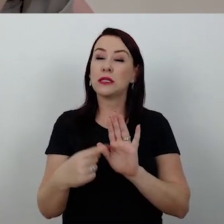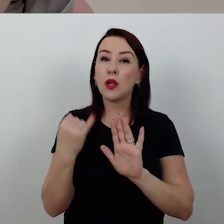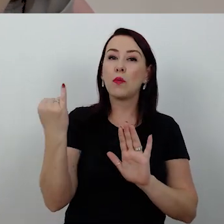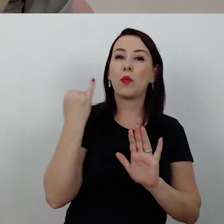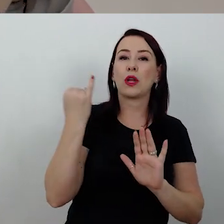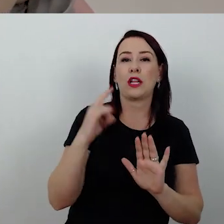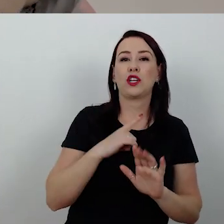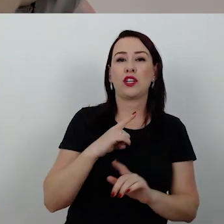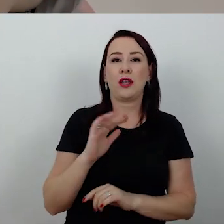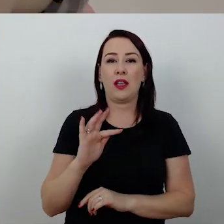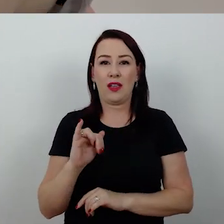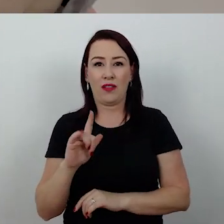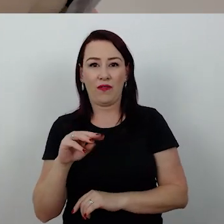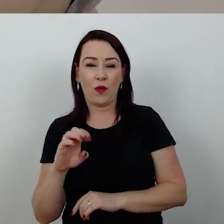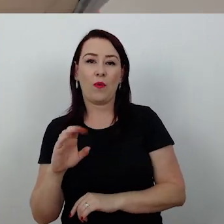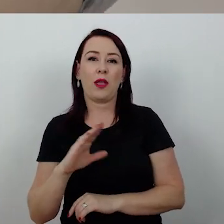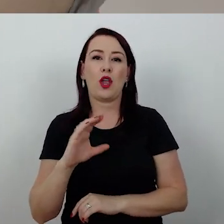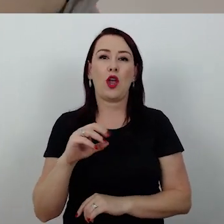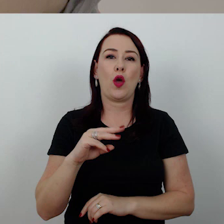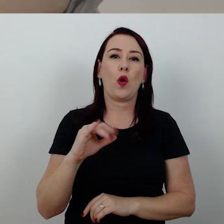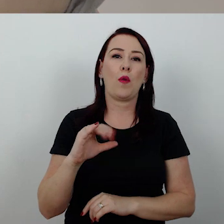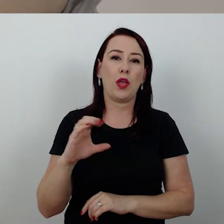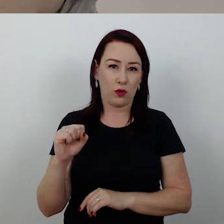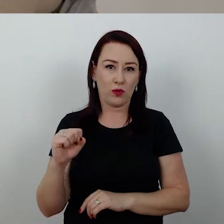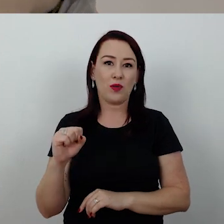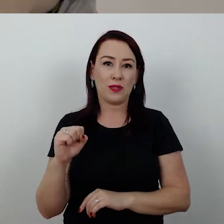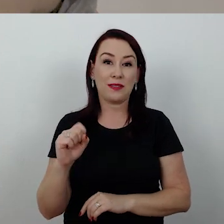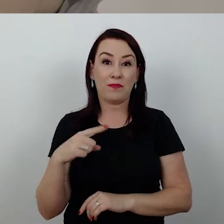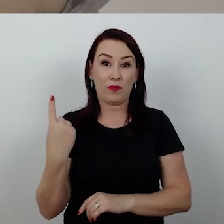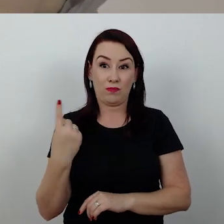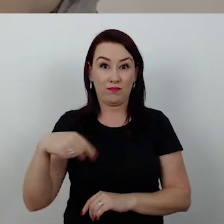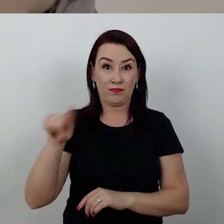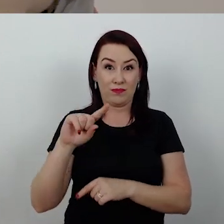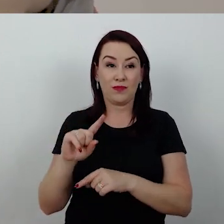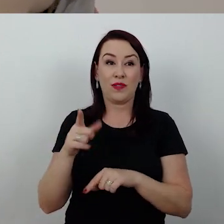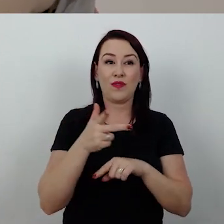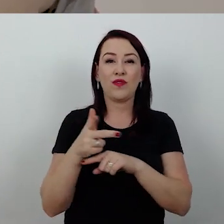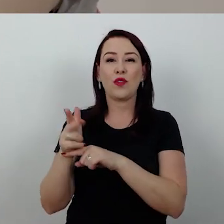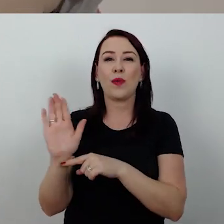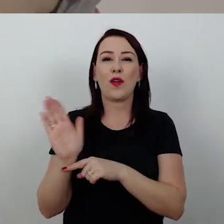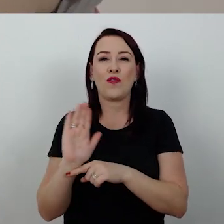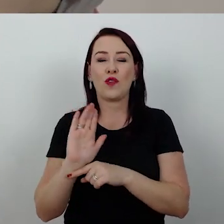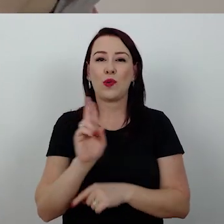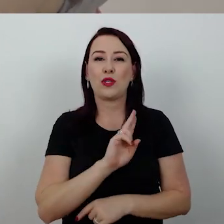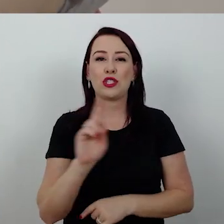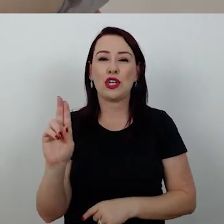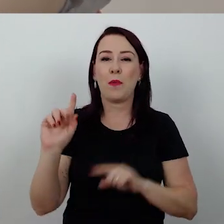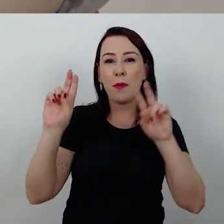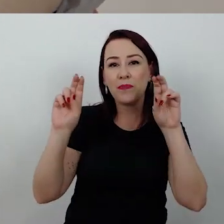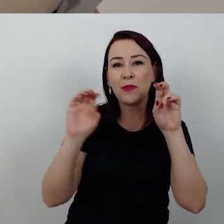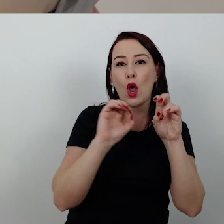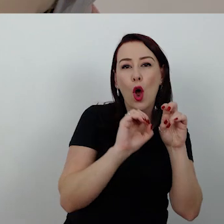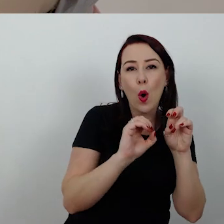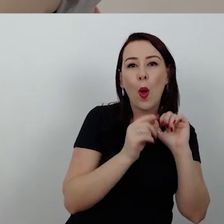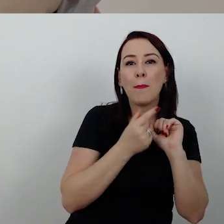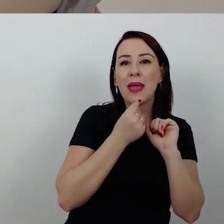para mostrar mesmo a importância de se ter uma Film Commission. Quando o pessoal foi filmar O Menino no Espelho, do